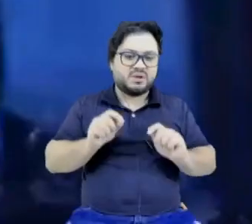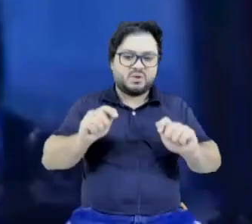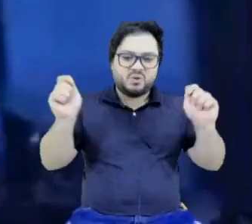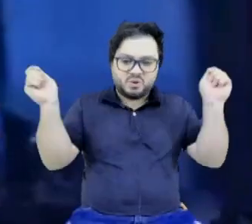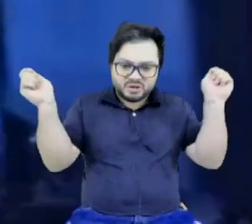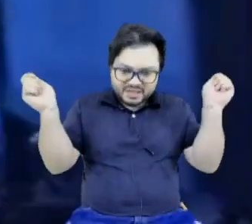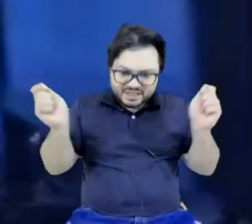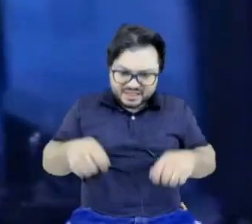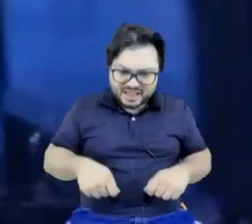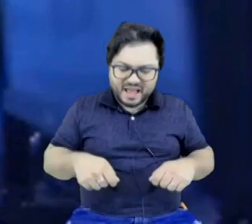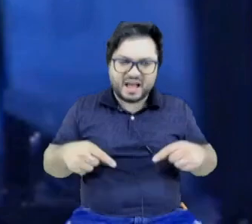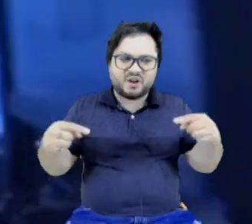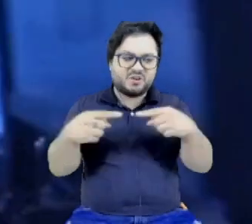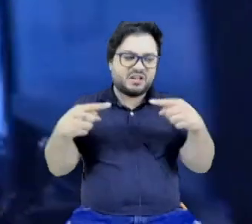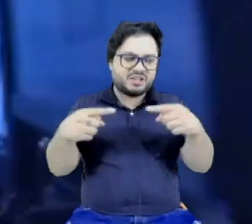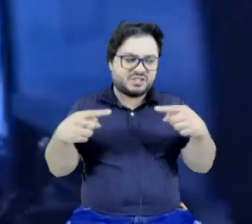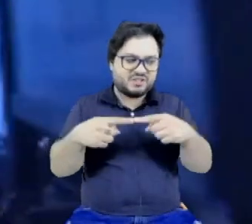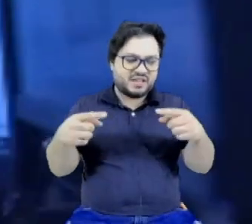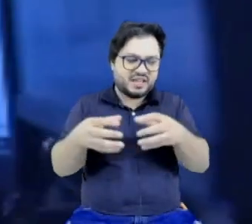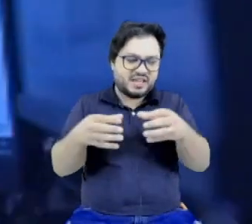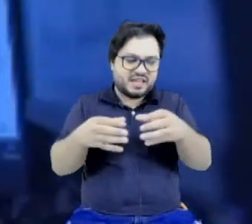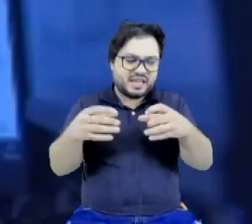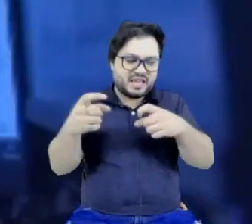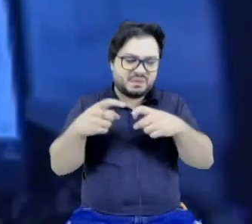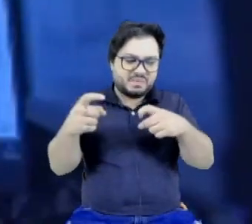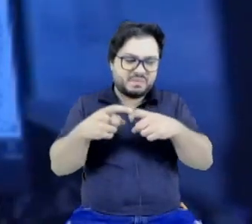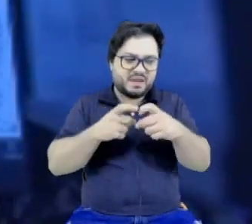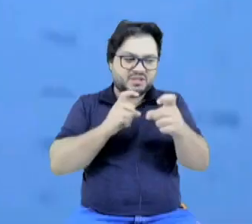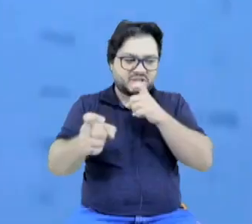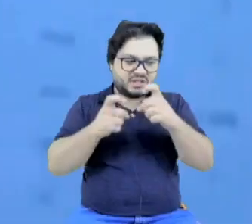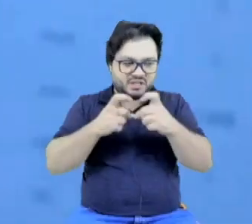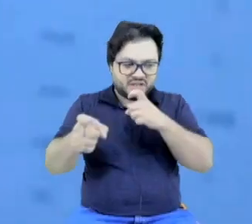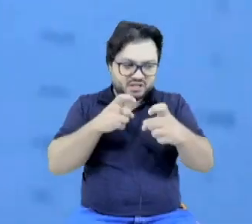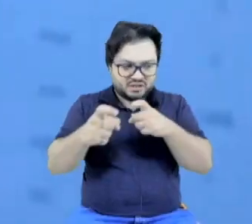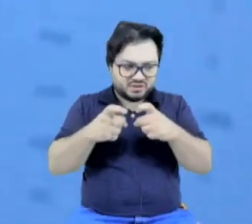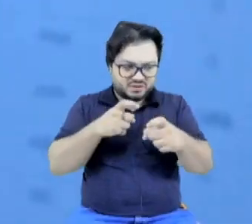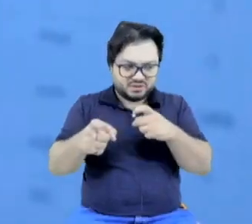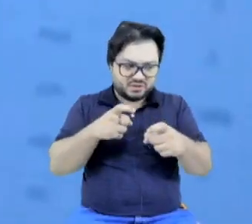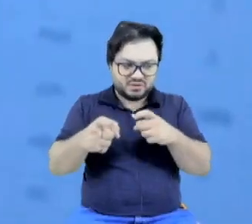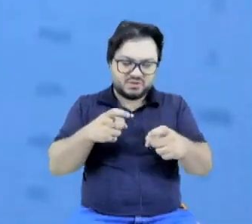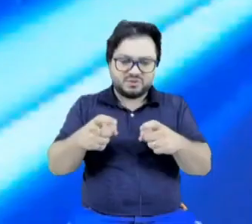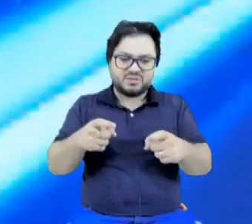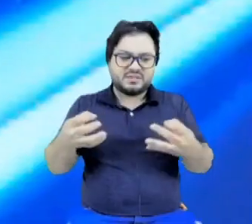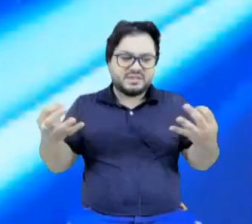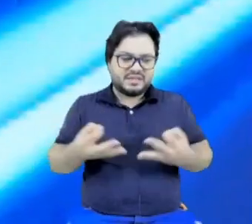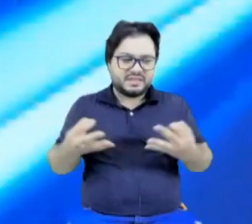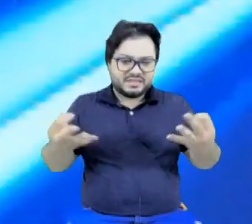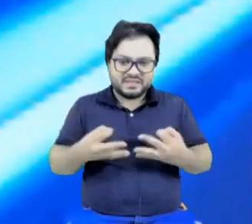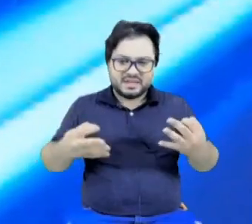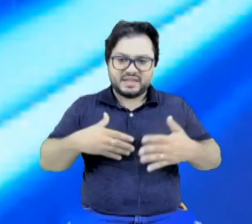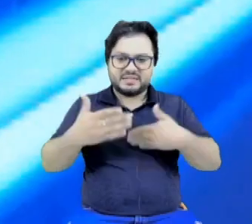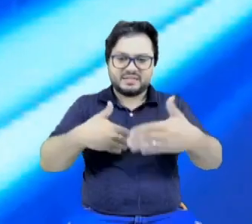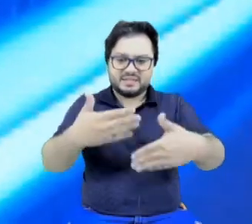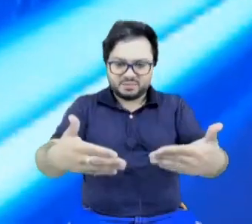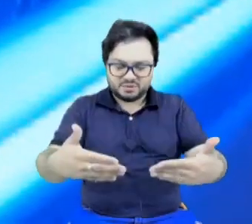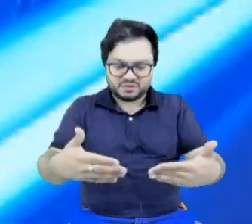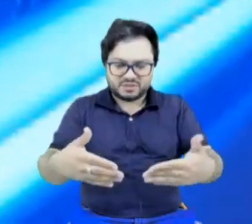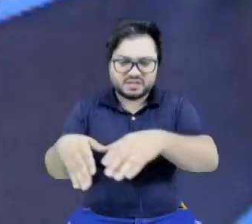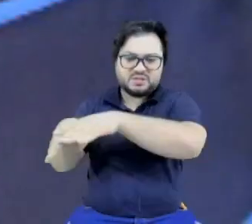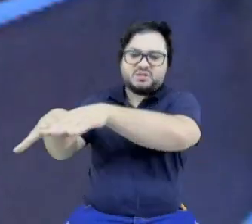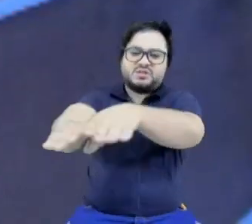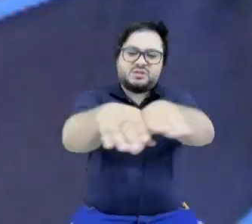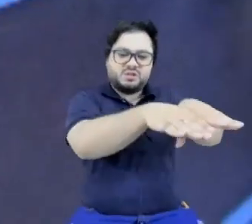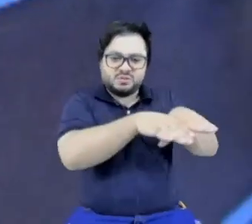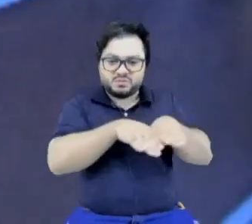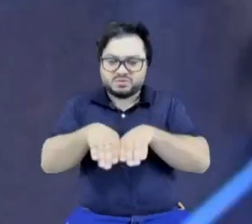maior conectividade entre equipes médicas, reuniões multidisciplinares, excelência em processos e homogeneidade